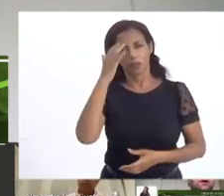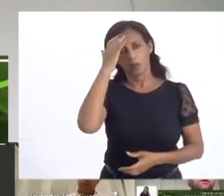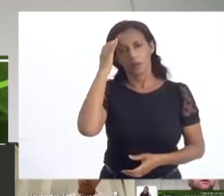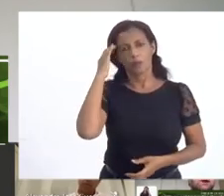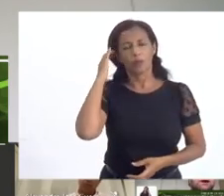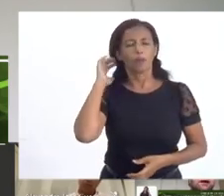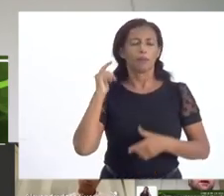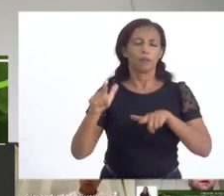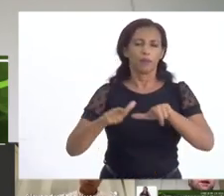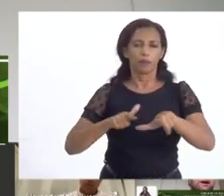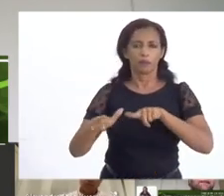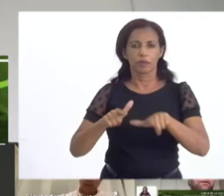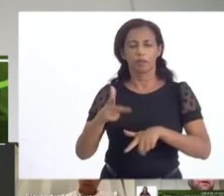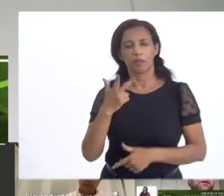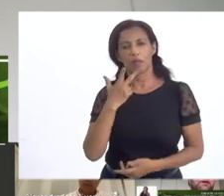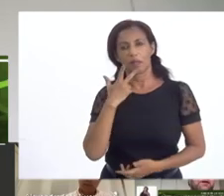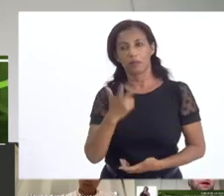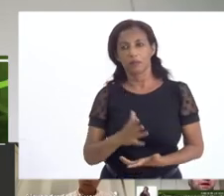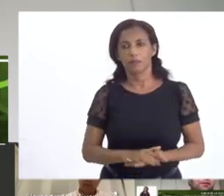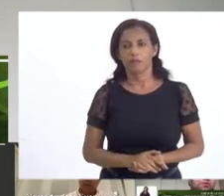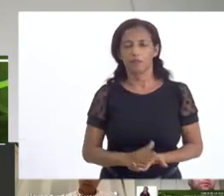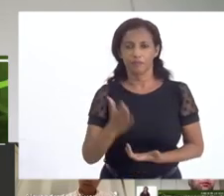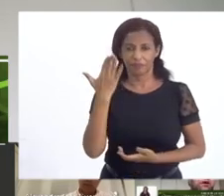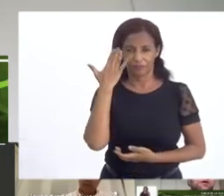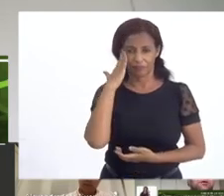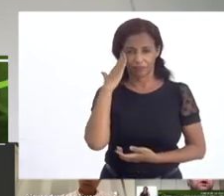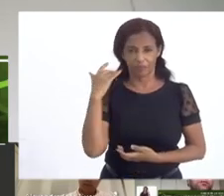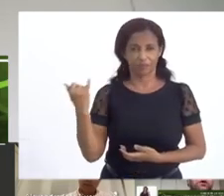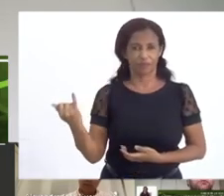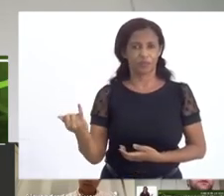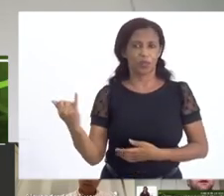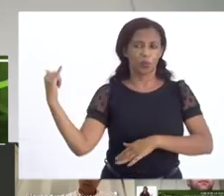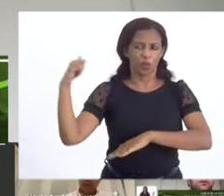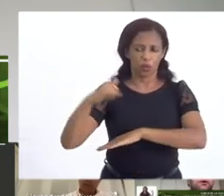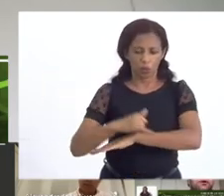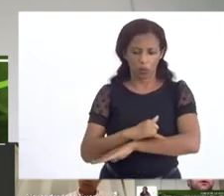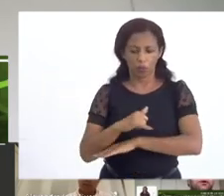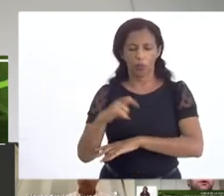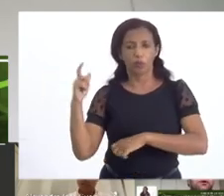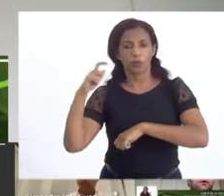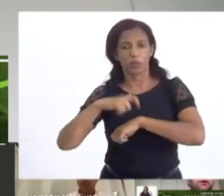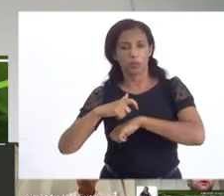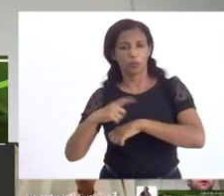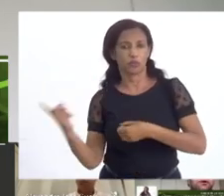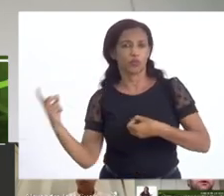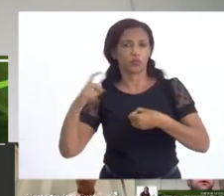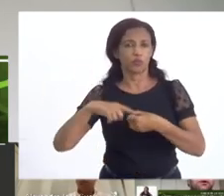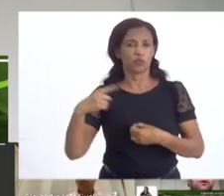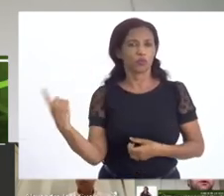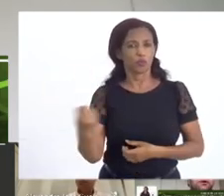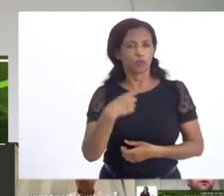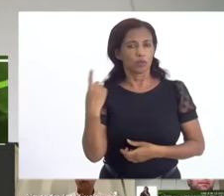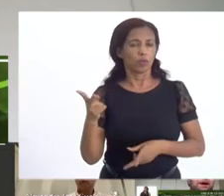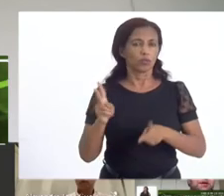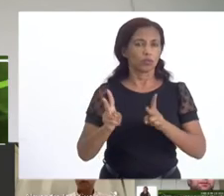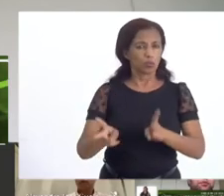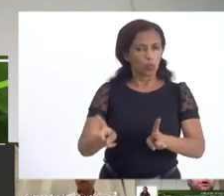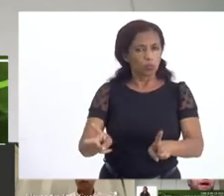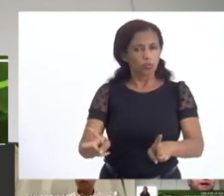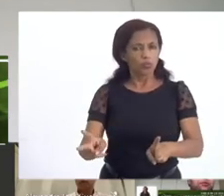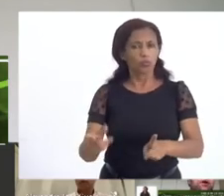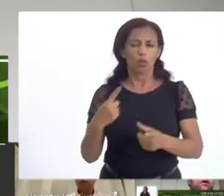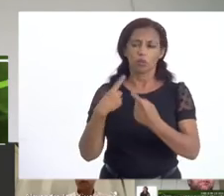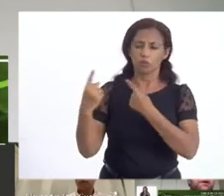iniciativa, dizer da nossa... entendemos a importância dos aeroportos para esse momento da retomada e que nós continuamos aqui de braços abertos